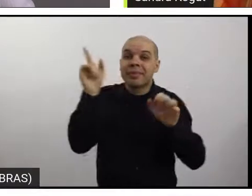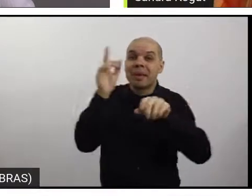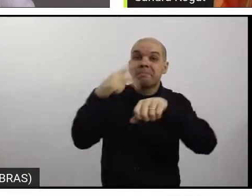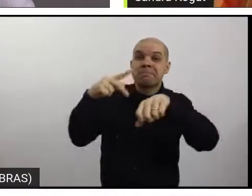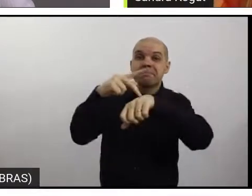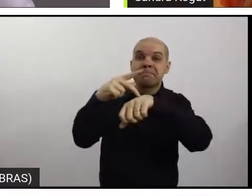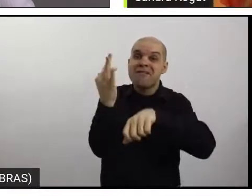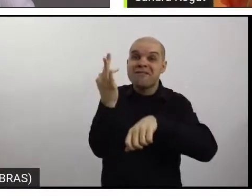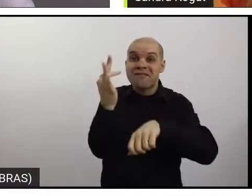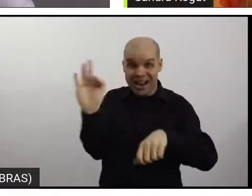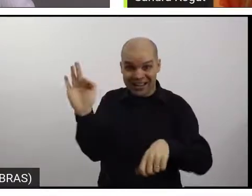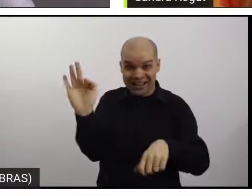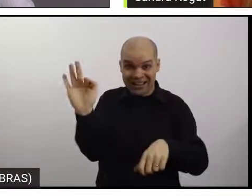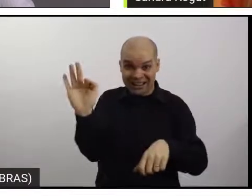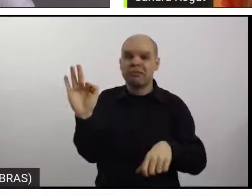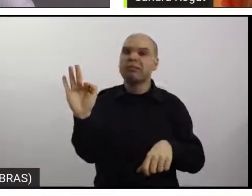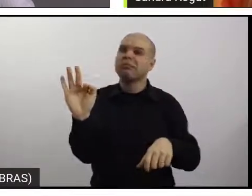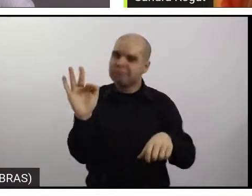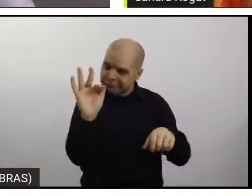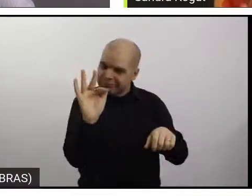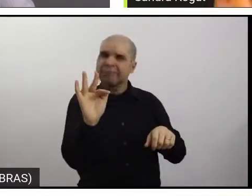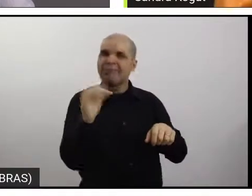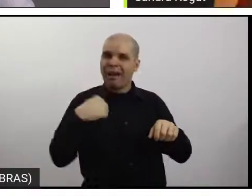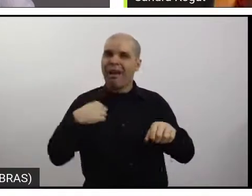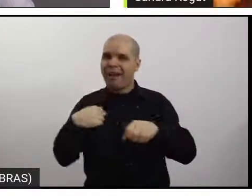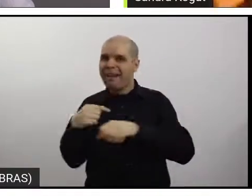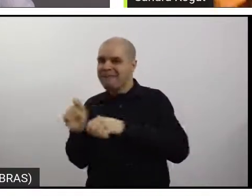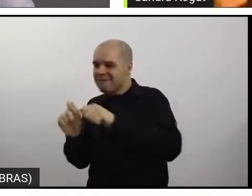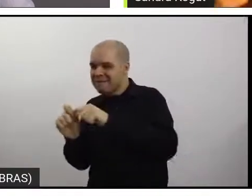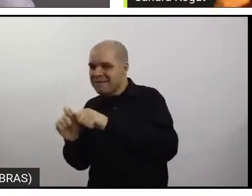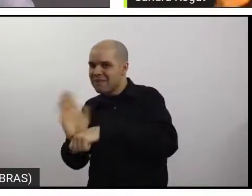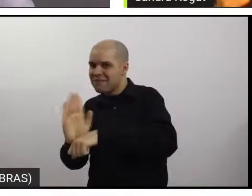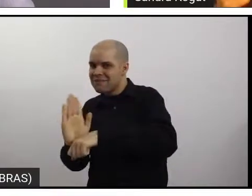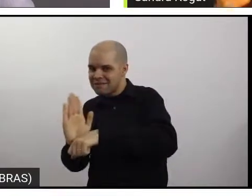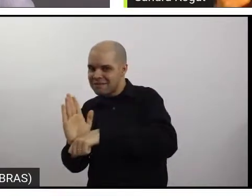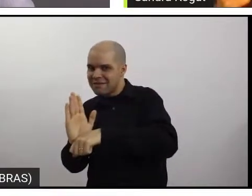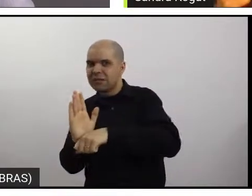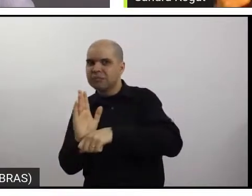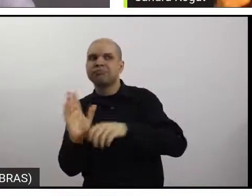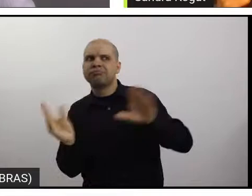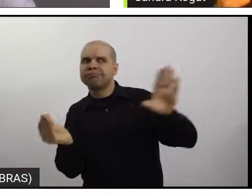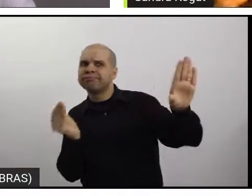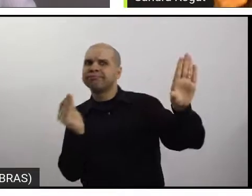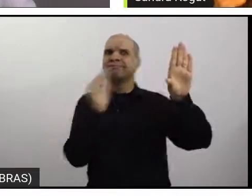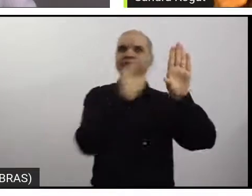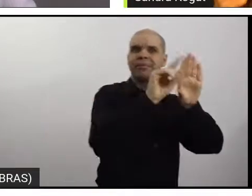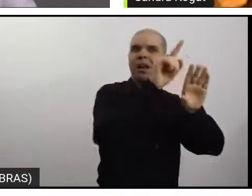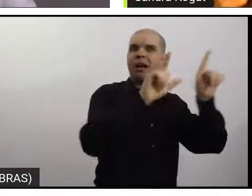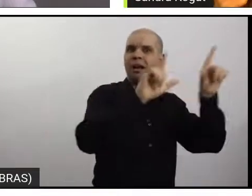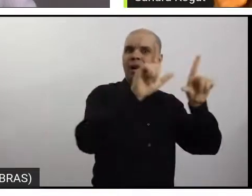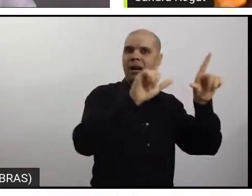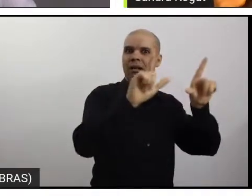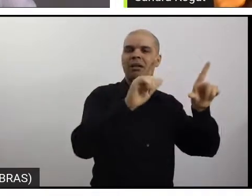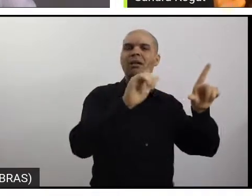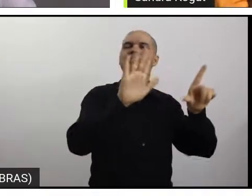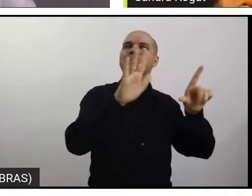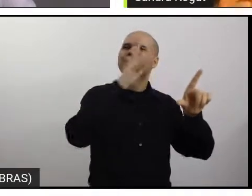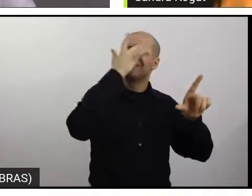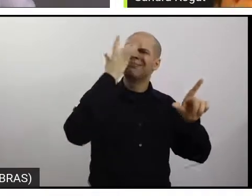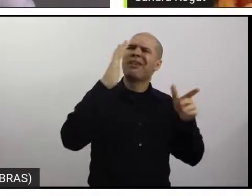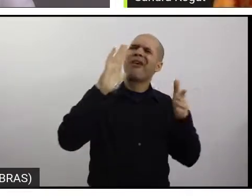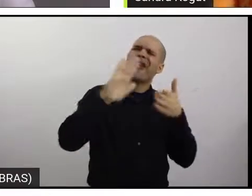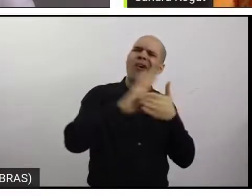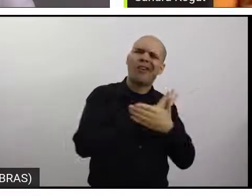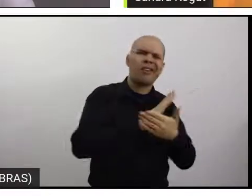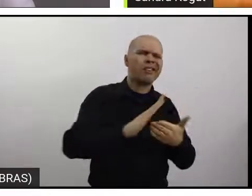teve um cara, eu nunca esqueço, olha como é a outra época, que telefonou para a televisão, para o canal, para reclamar, para falar assim,